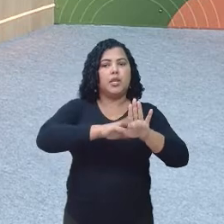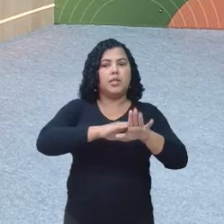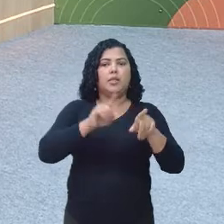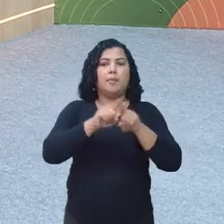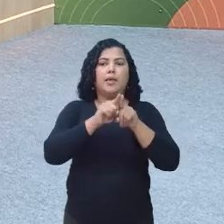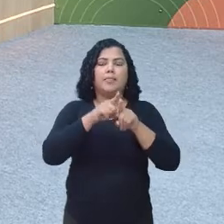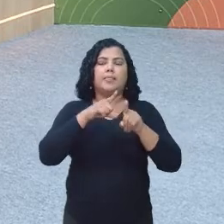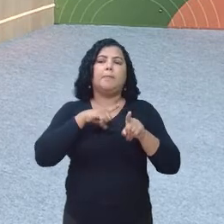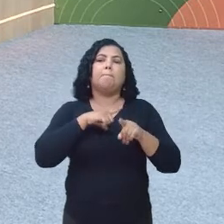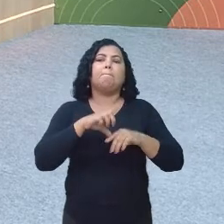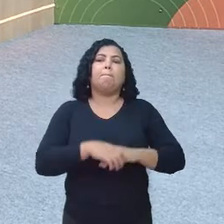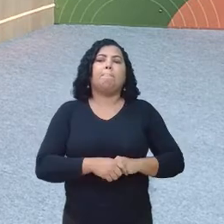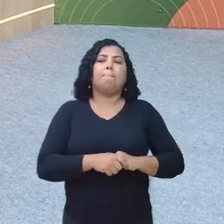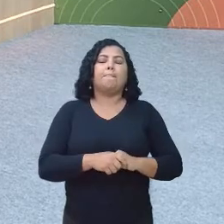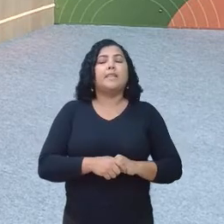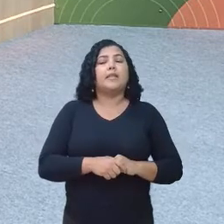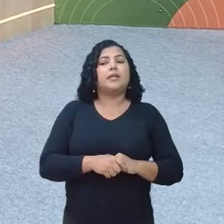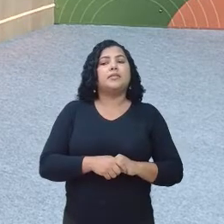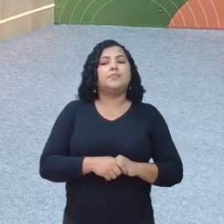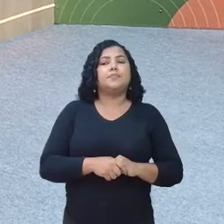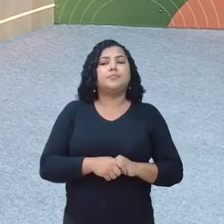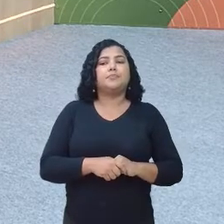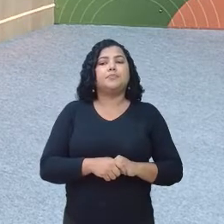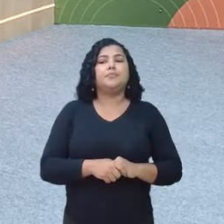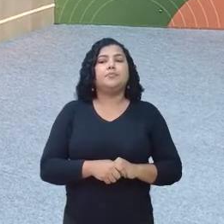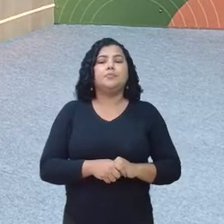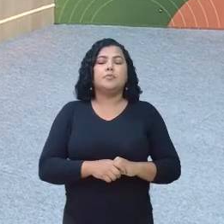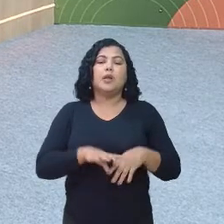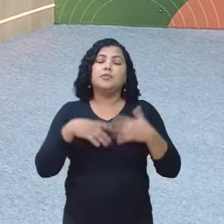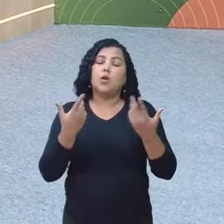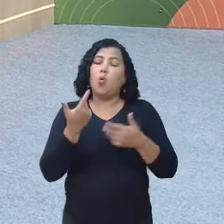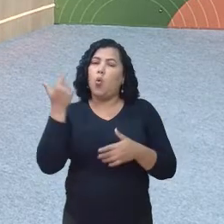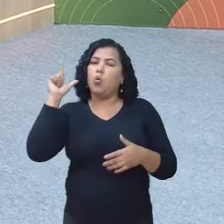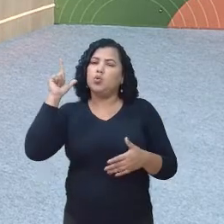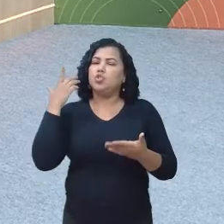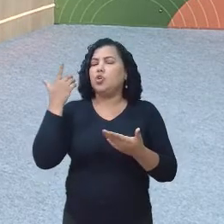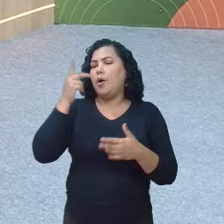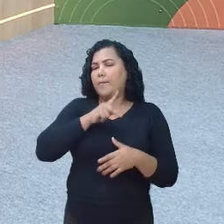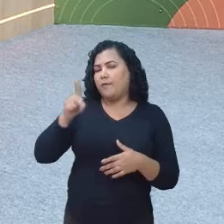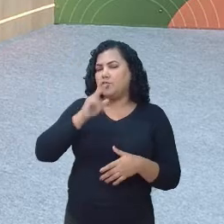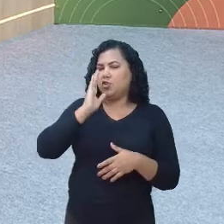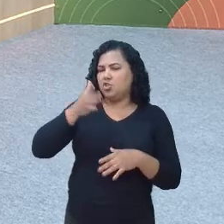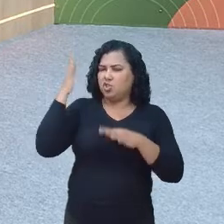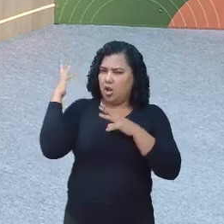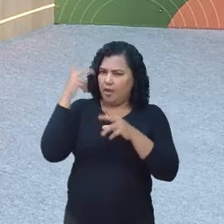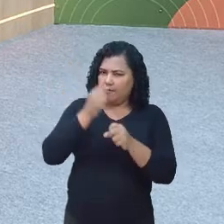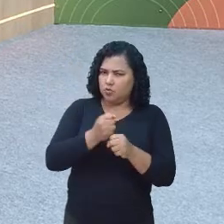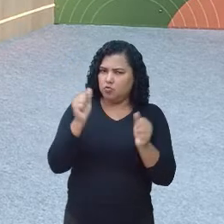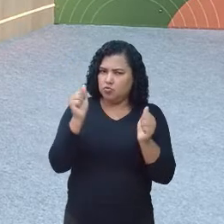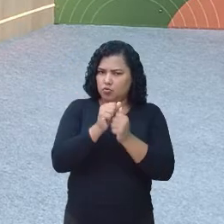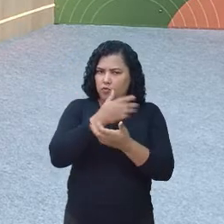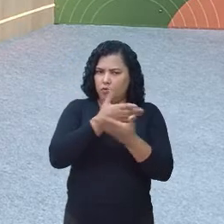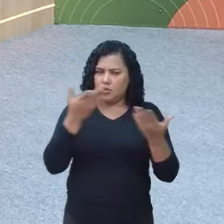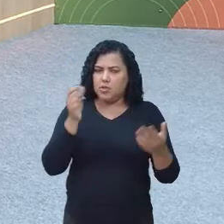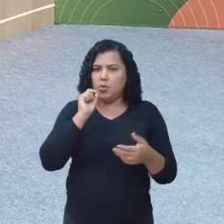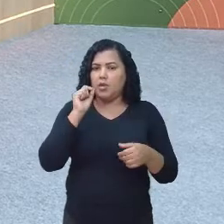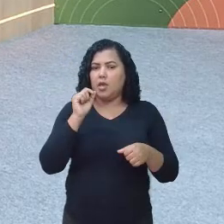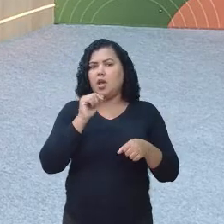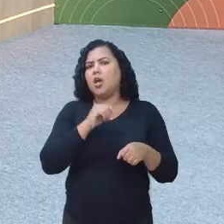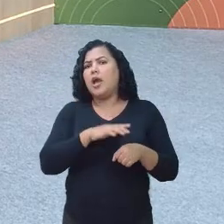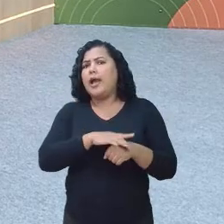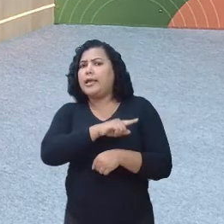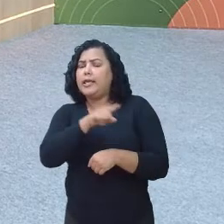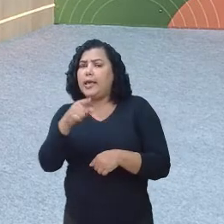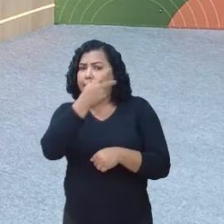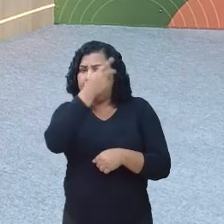título, como eu já falei em aulas passadas, e tenho certeza que as outras professoras também devem ter lembrado para vocês, é chamar a atenção do